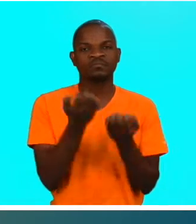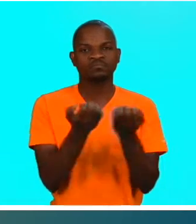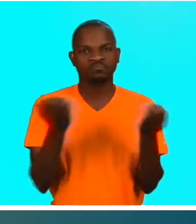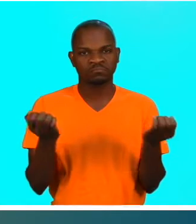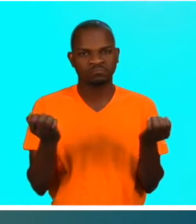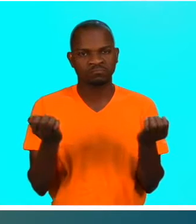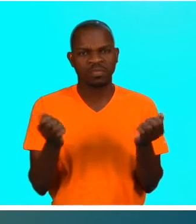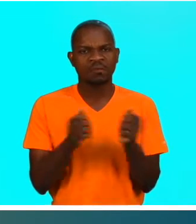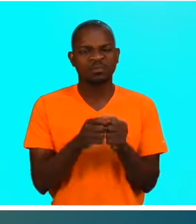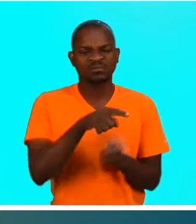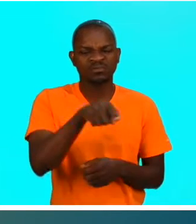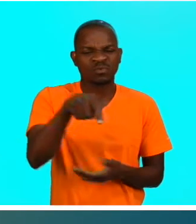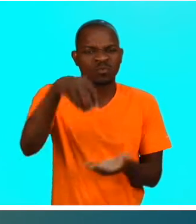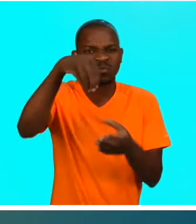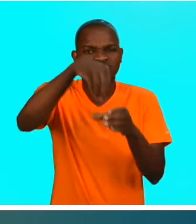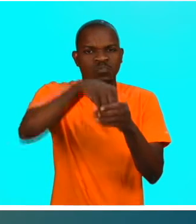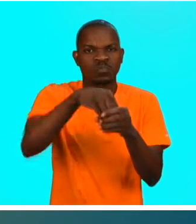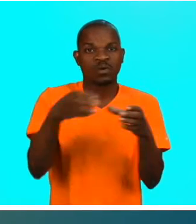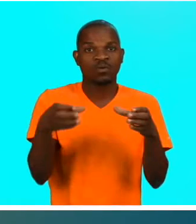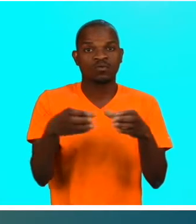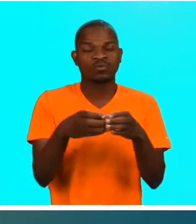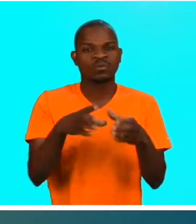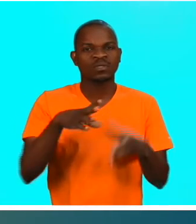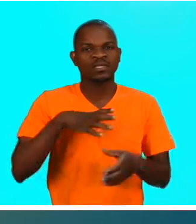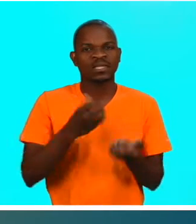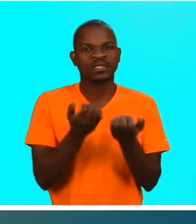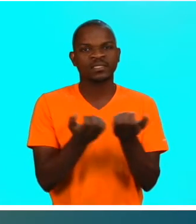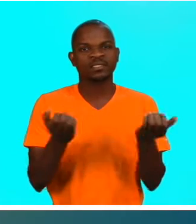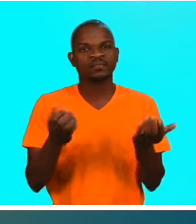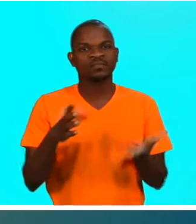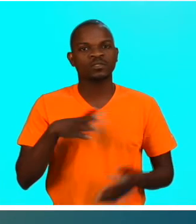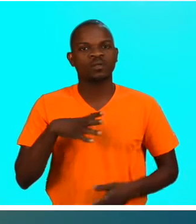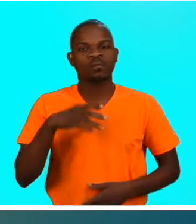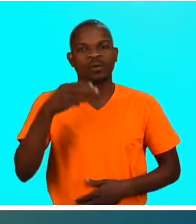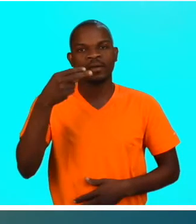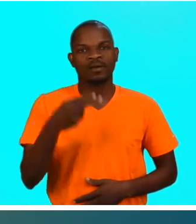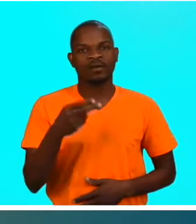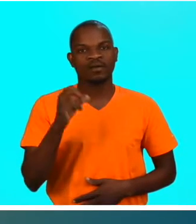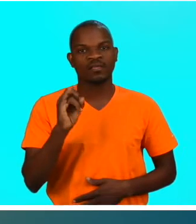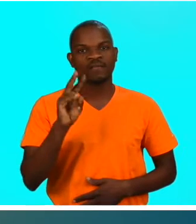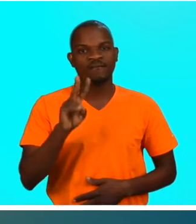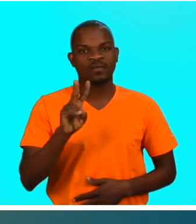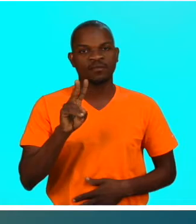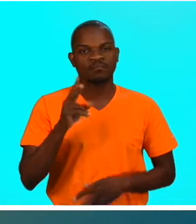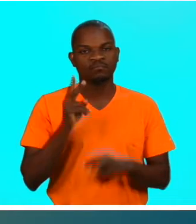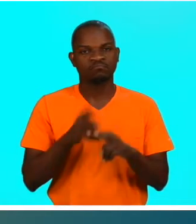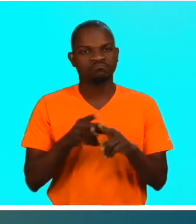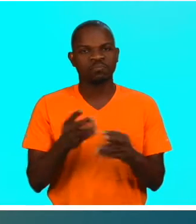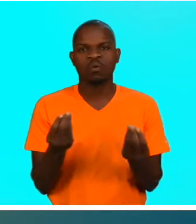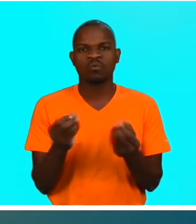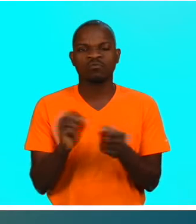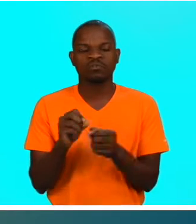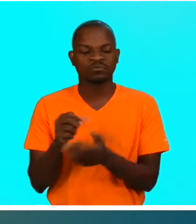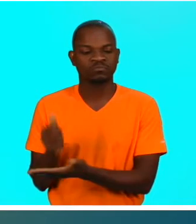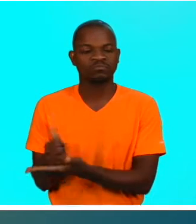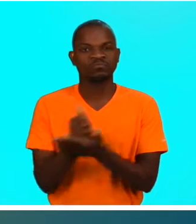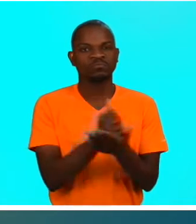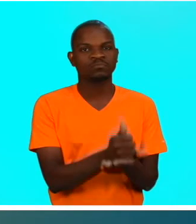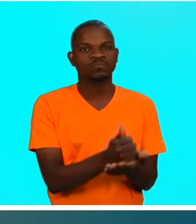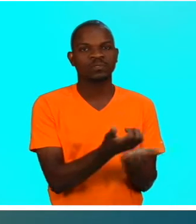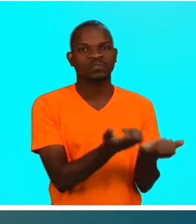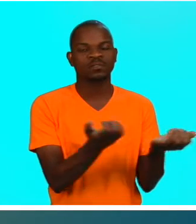que trabalham, não tem uma criança, aliás, uma criança com afetado pela HIV, ver qual é o